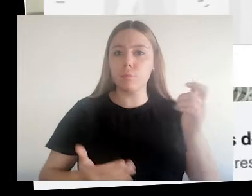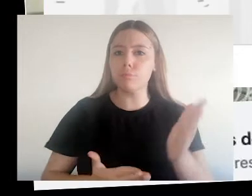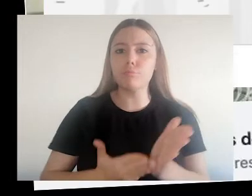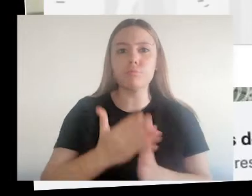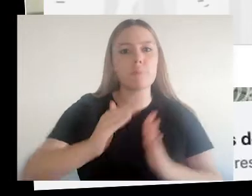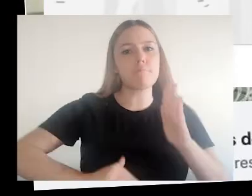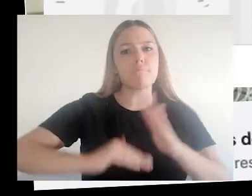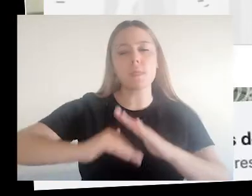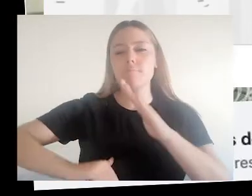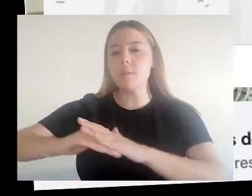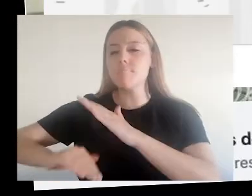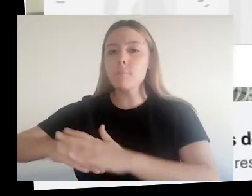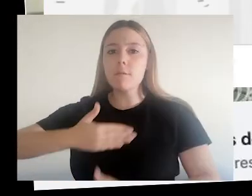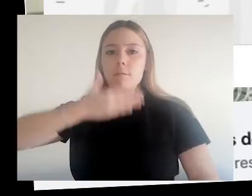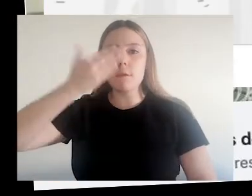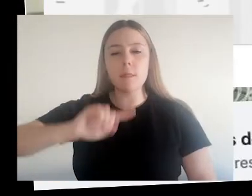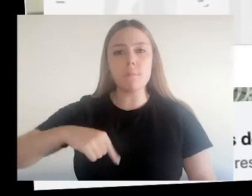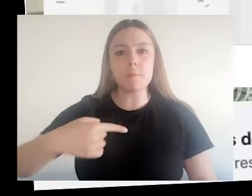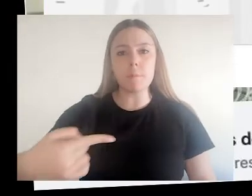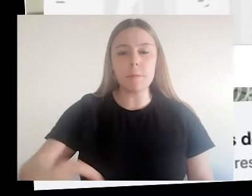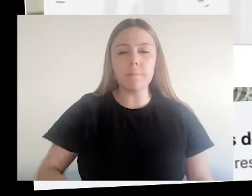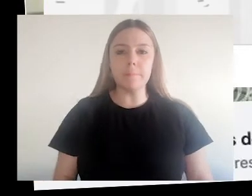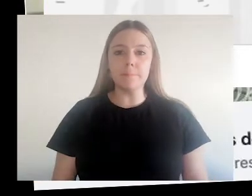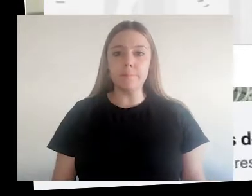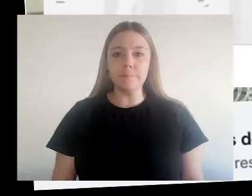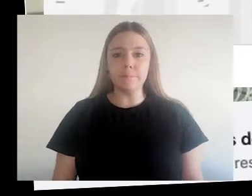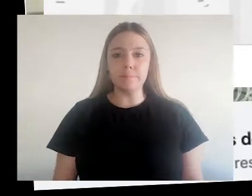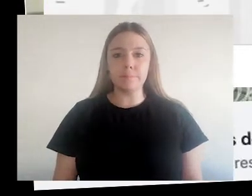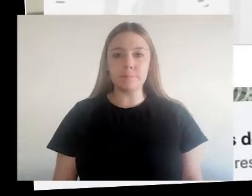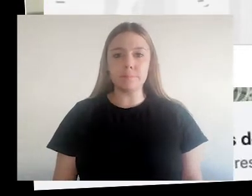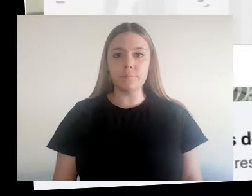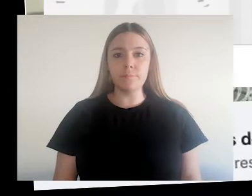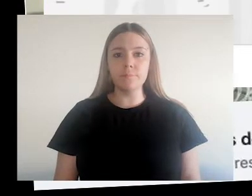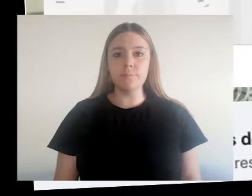país continua a atingir máximos diários.